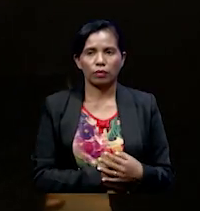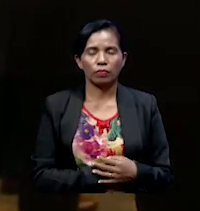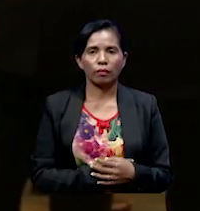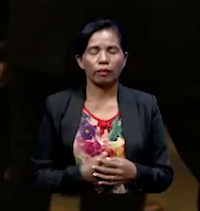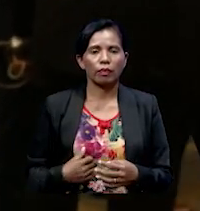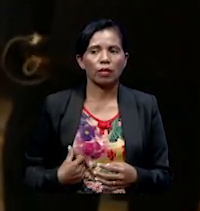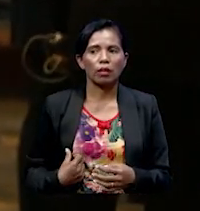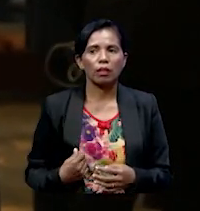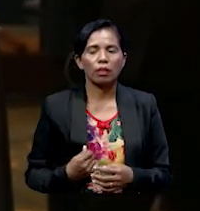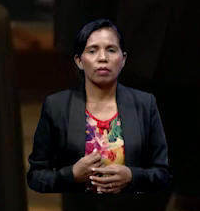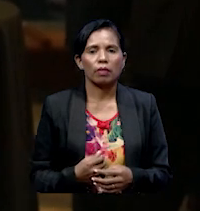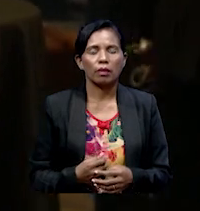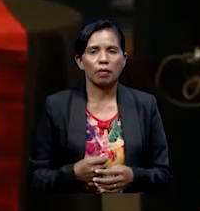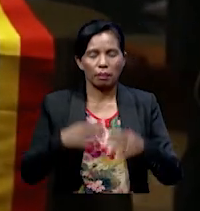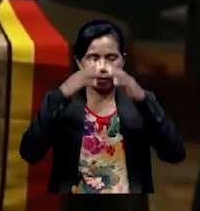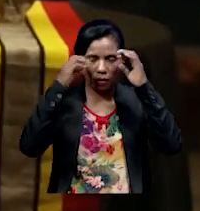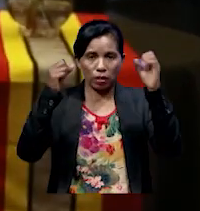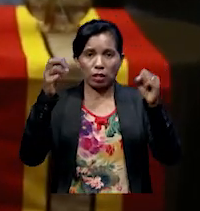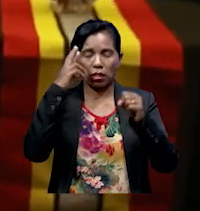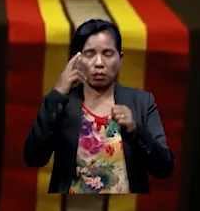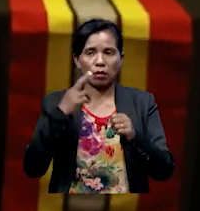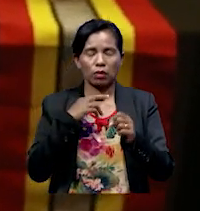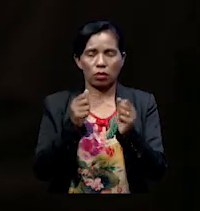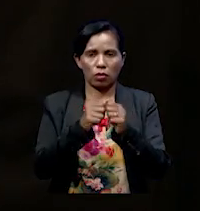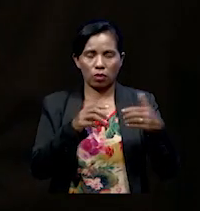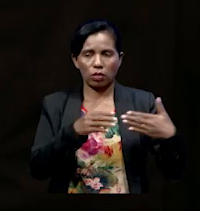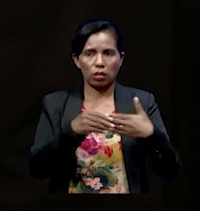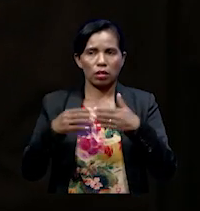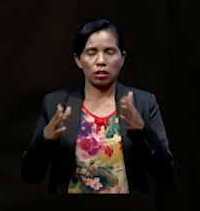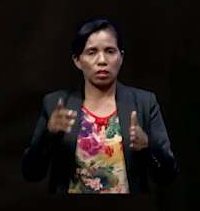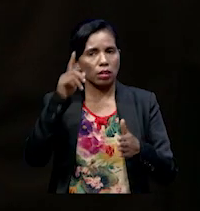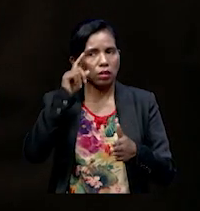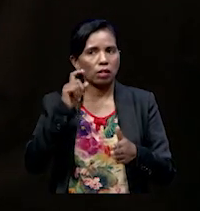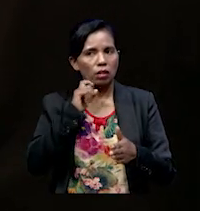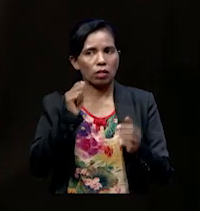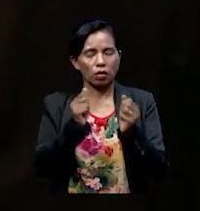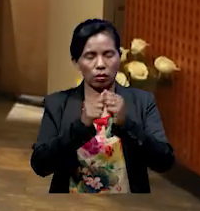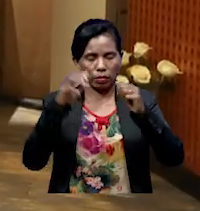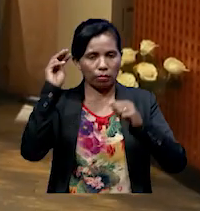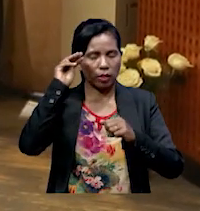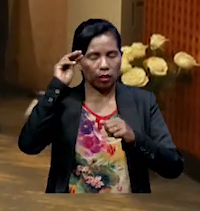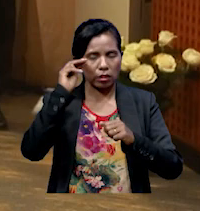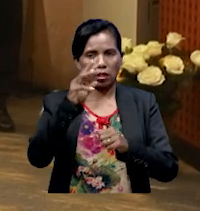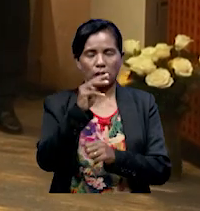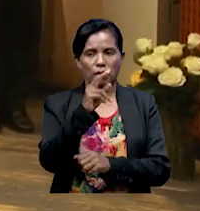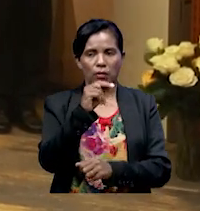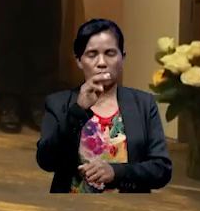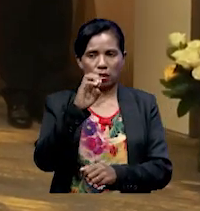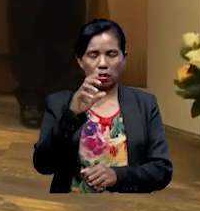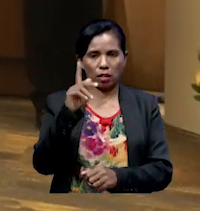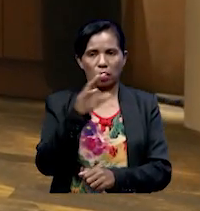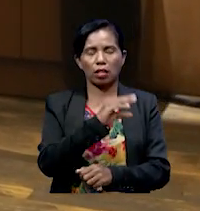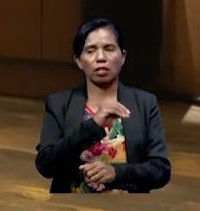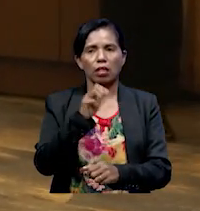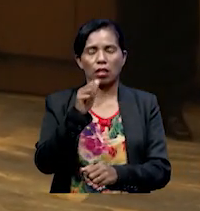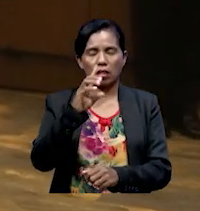Presidente da República José Ramos Horta, o líder nacional Kairala Xanana Guzmão, no ministro de Negócios Estrangeiros na Cooperação Adalziza